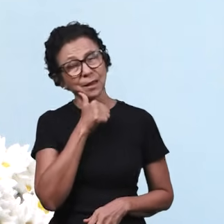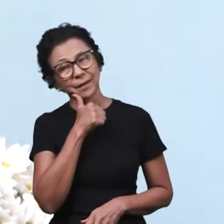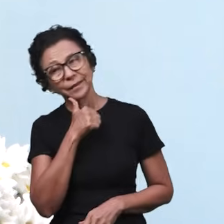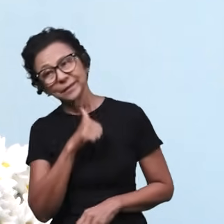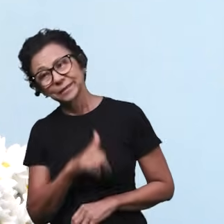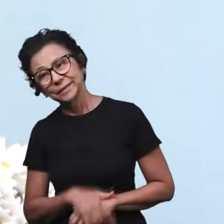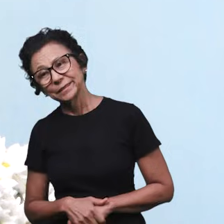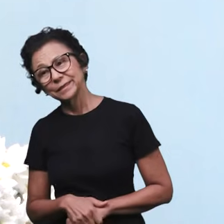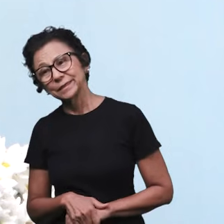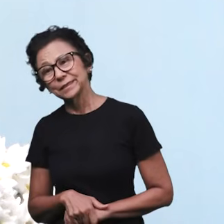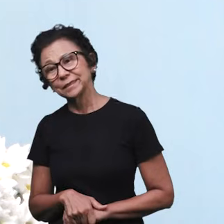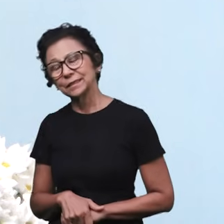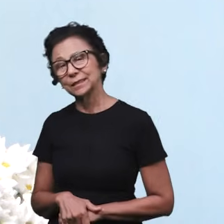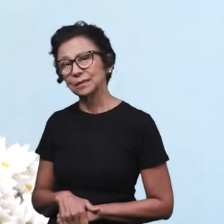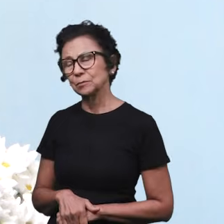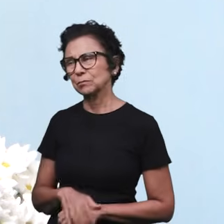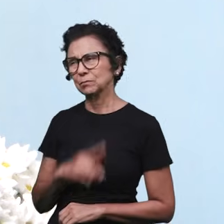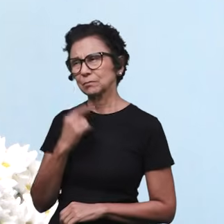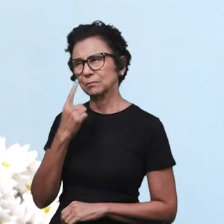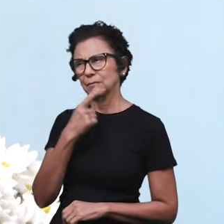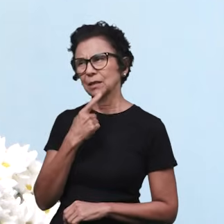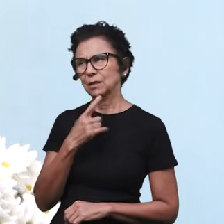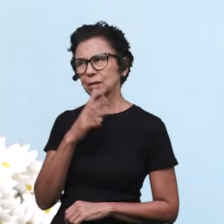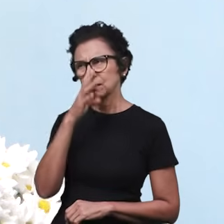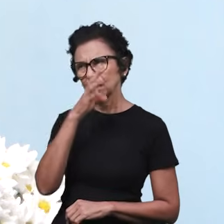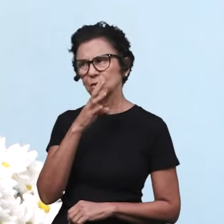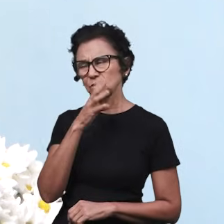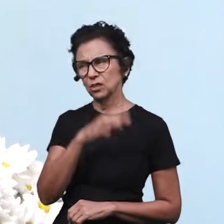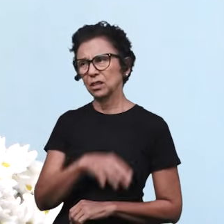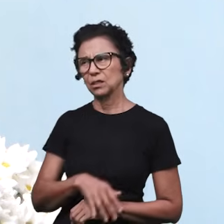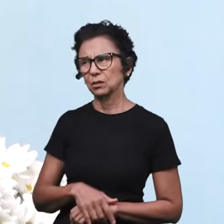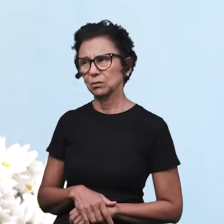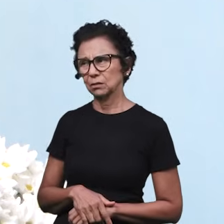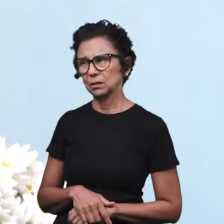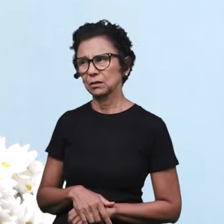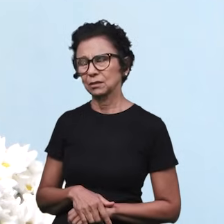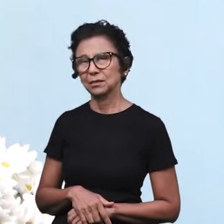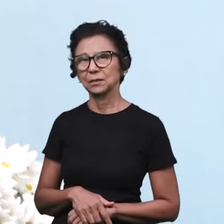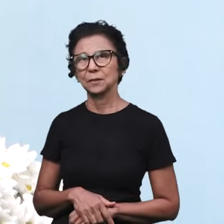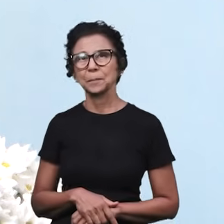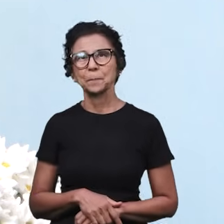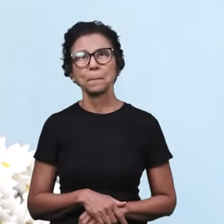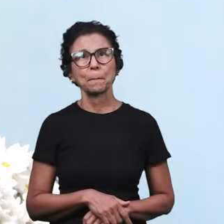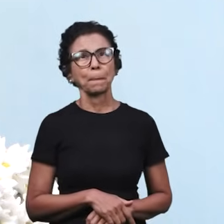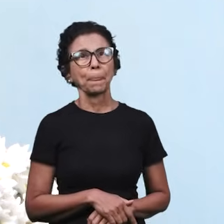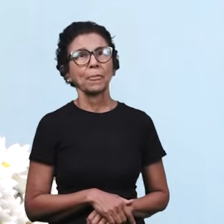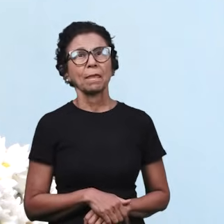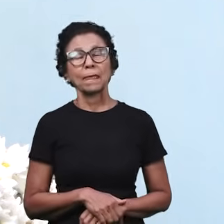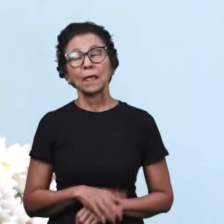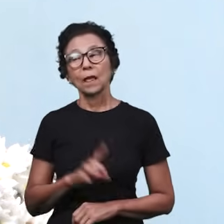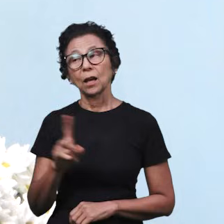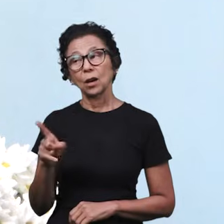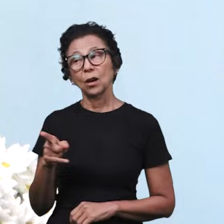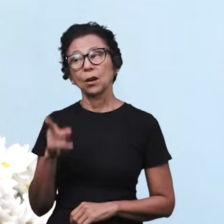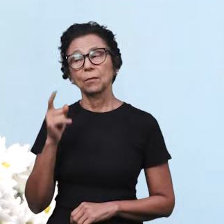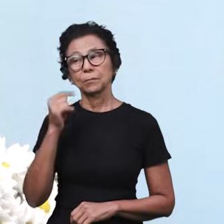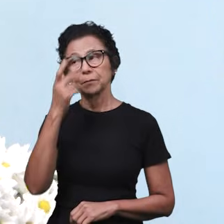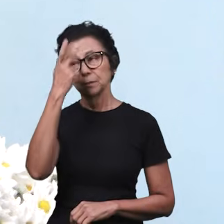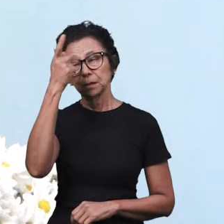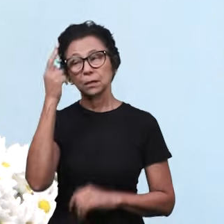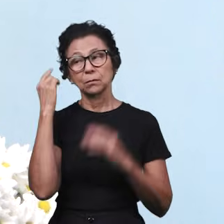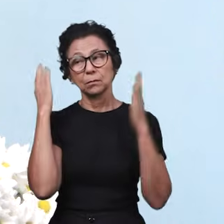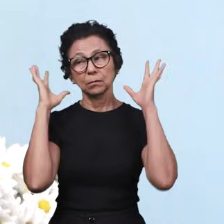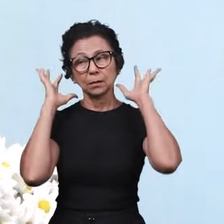você exagerou no batom? Tira, ou a Pri também, Pri, o cabelo. Então,